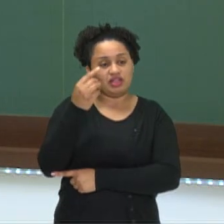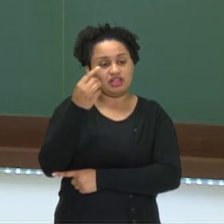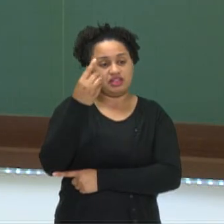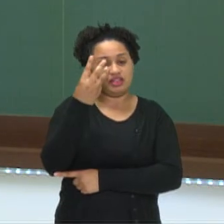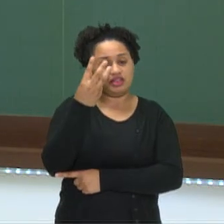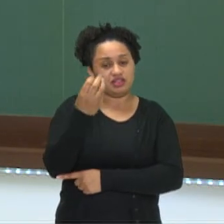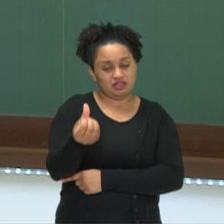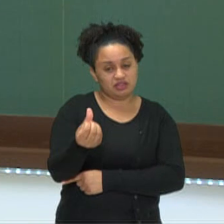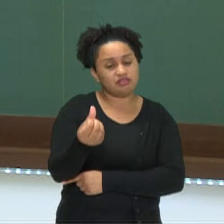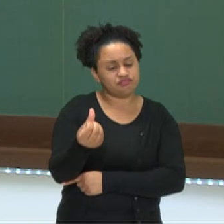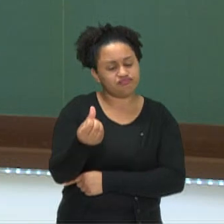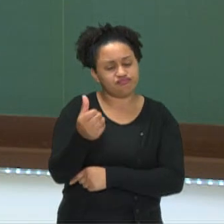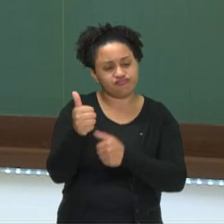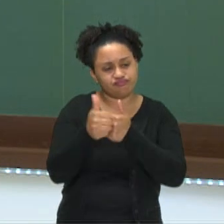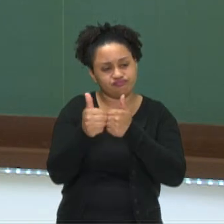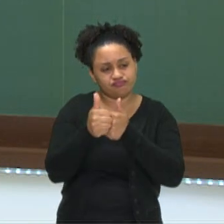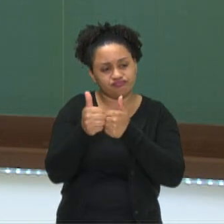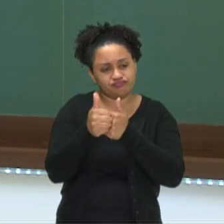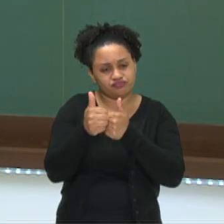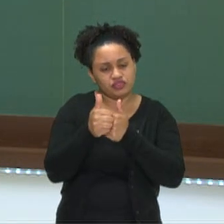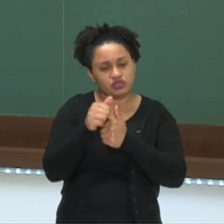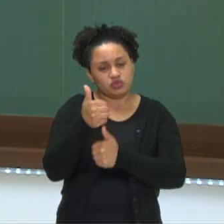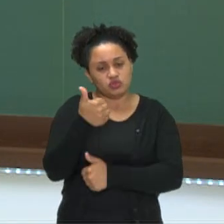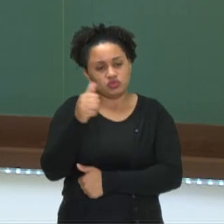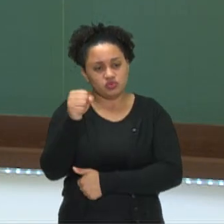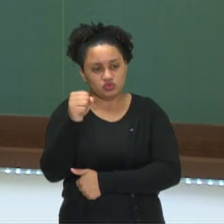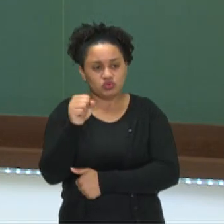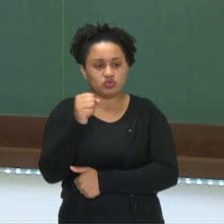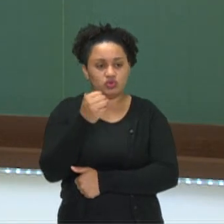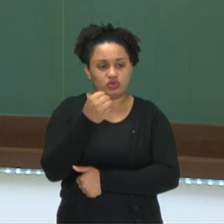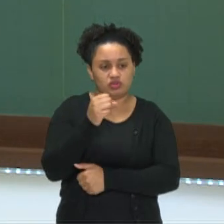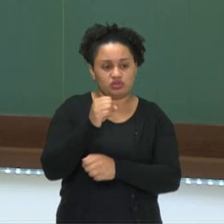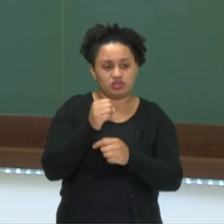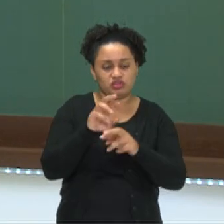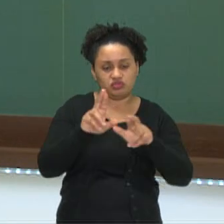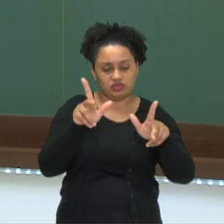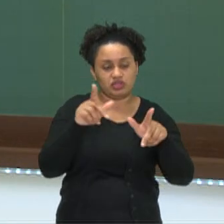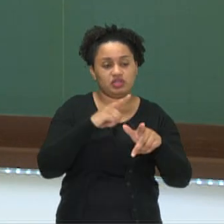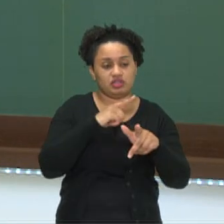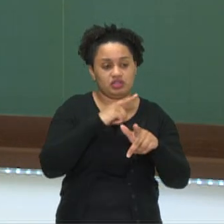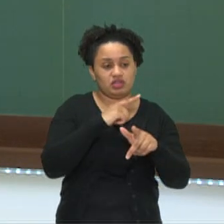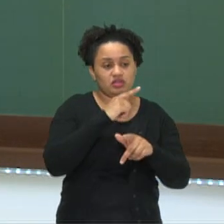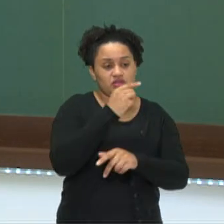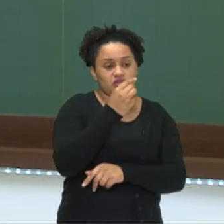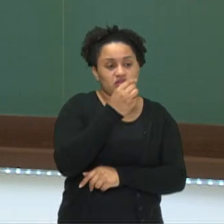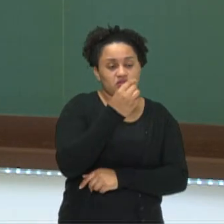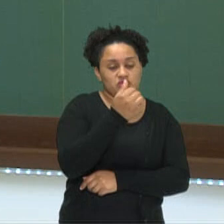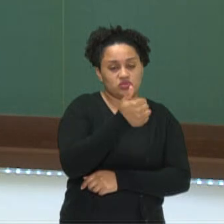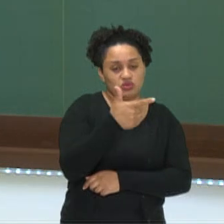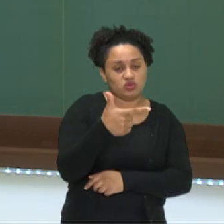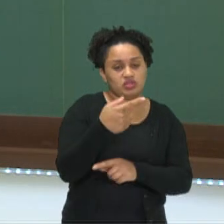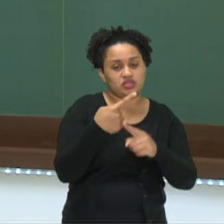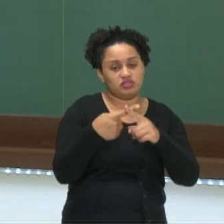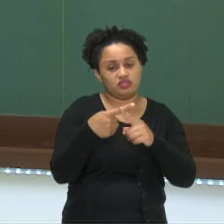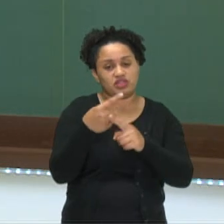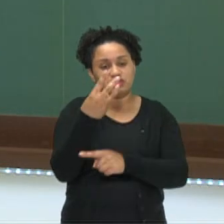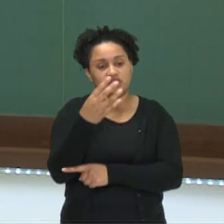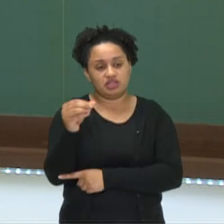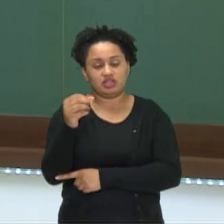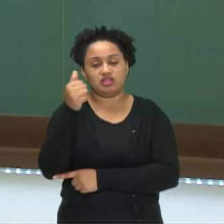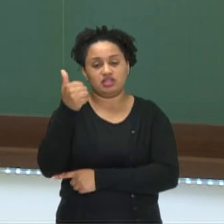esses números, né? 18 unidades de diferença. Então, acrescenta um zero. 12 vezes 30,